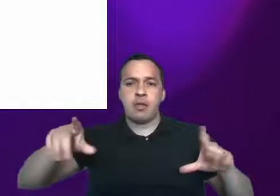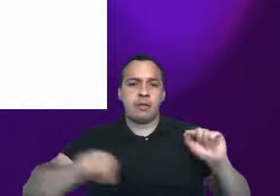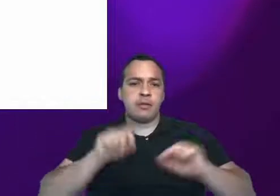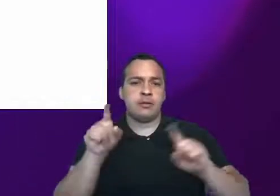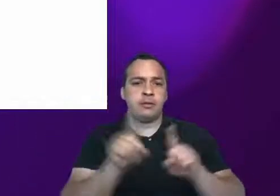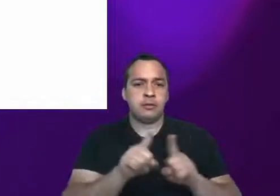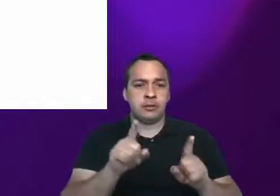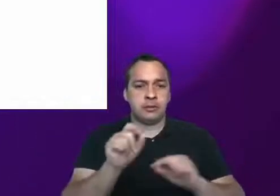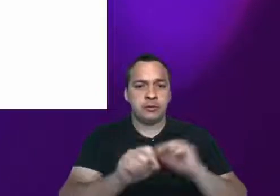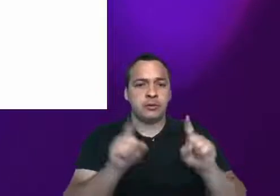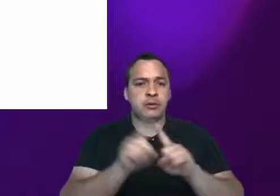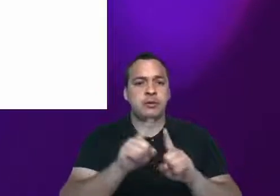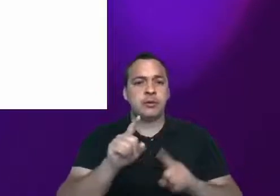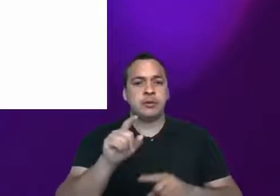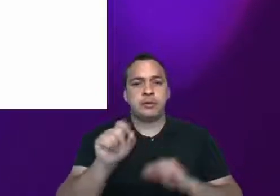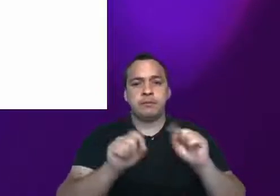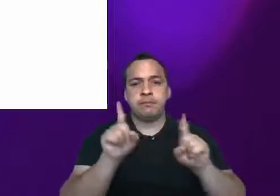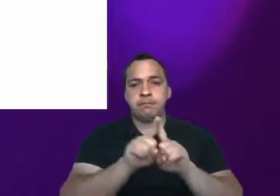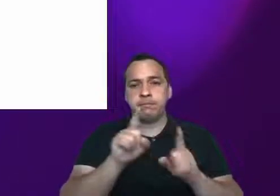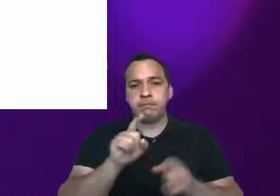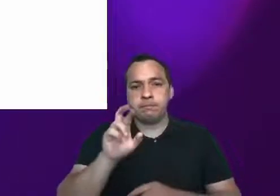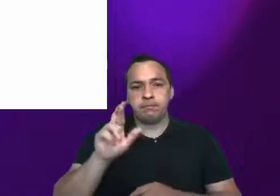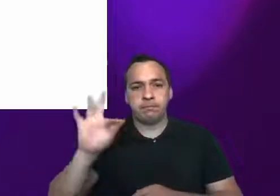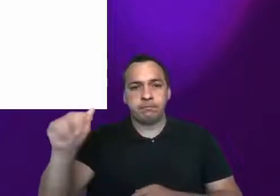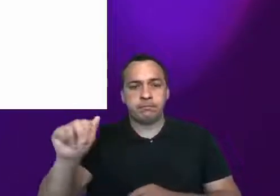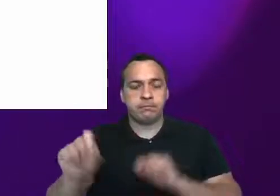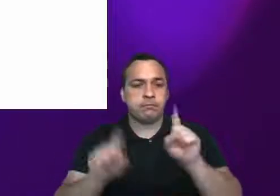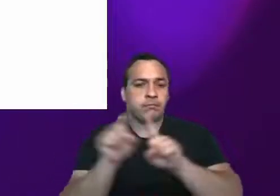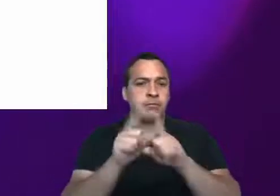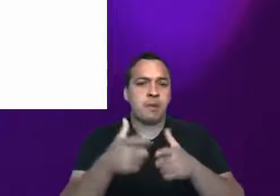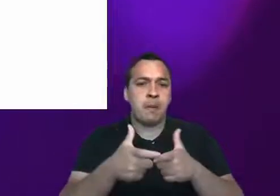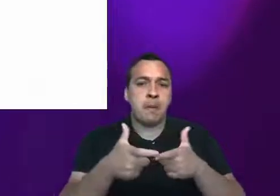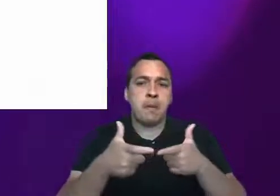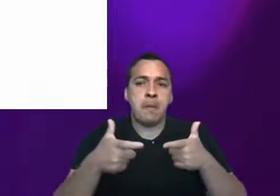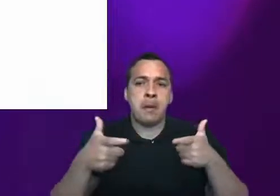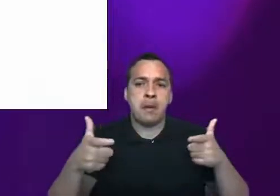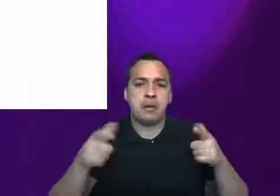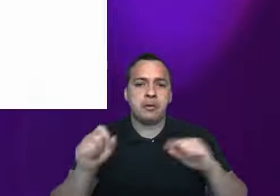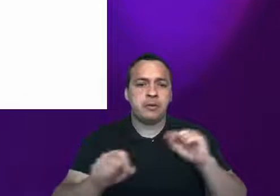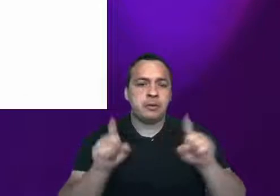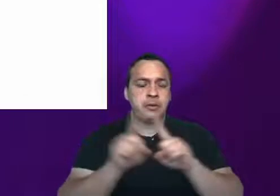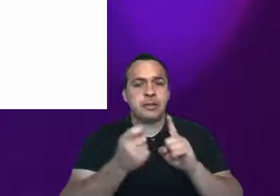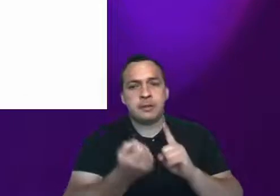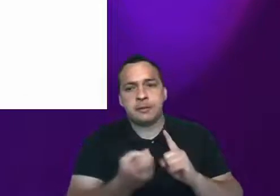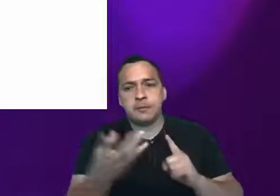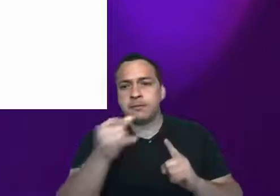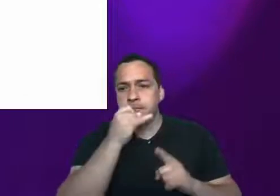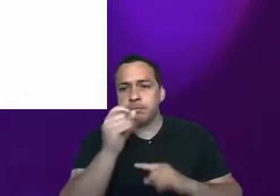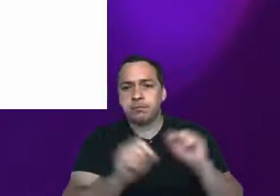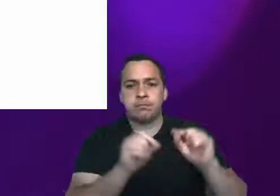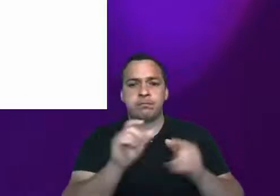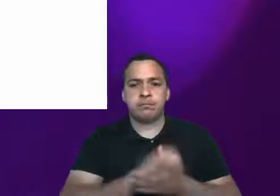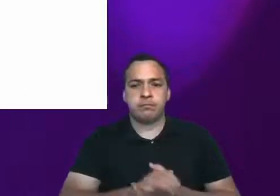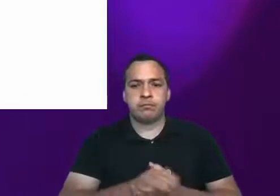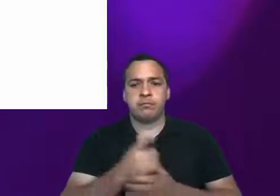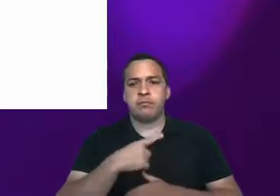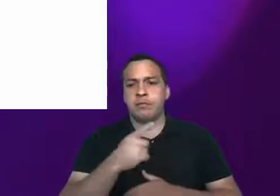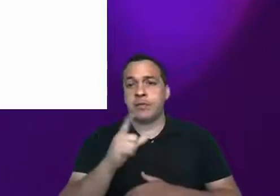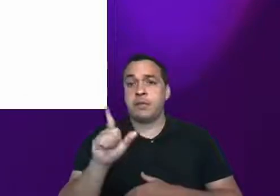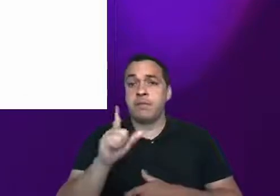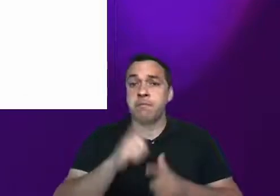e a radioembolização são métodos que estão ganhando espaço, mas alguns deles, como a radioembolização, têm um alto custo.